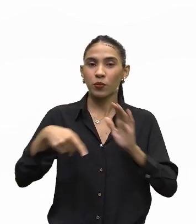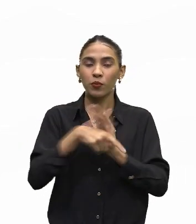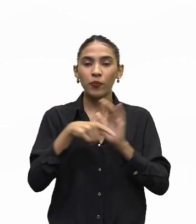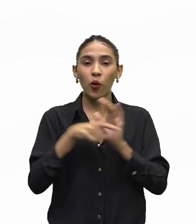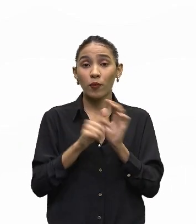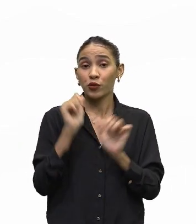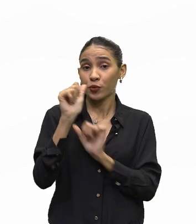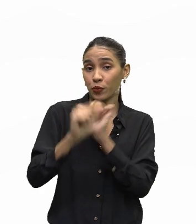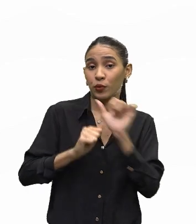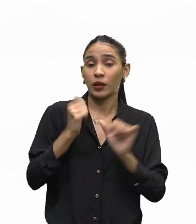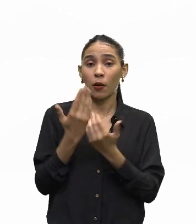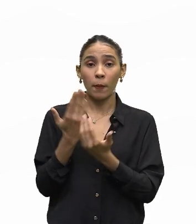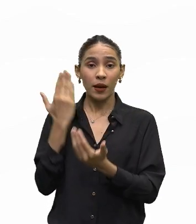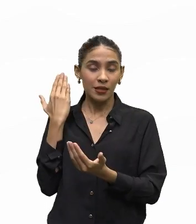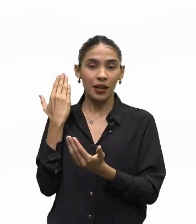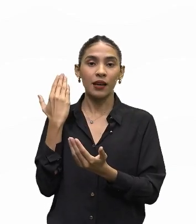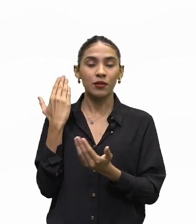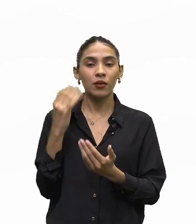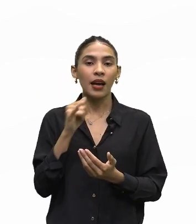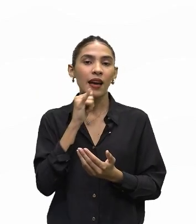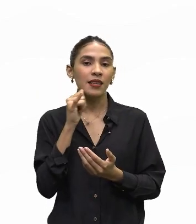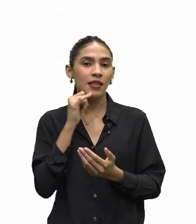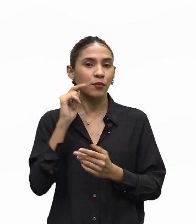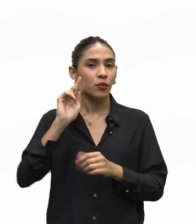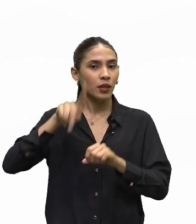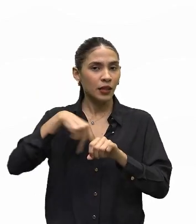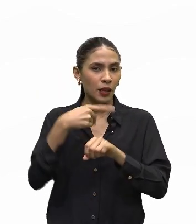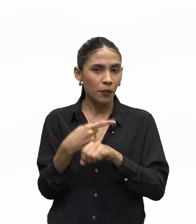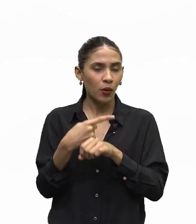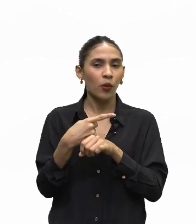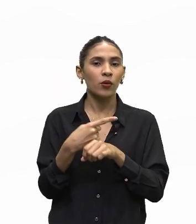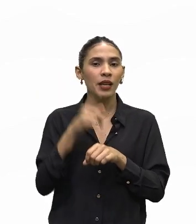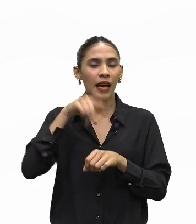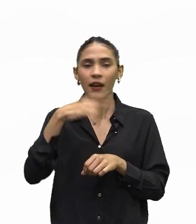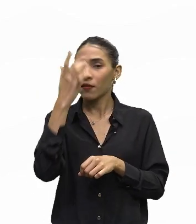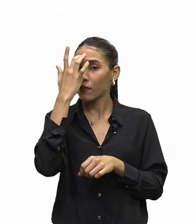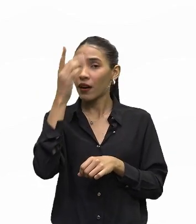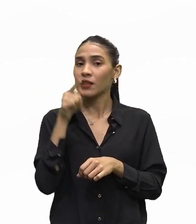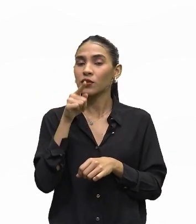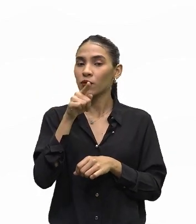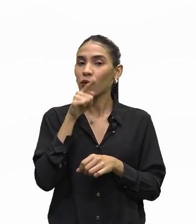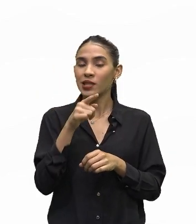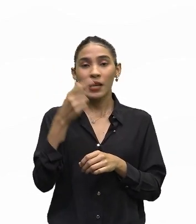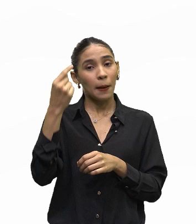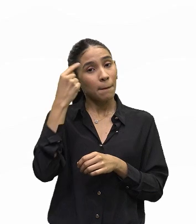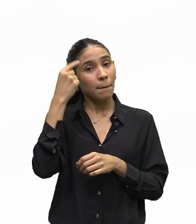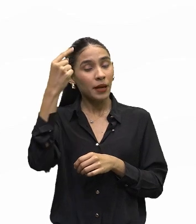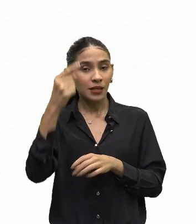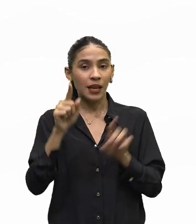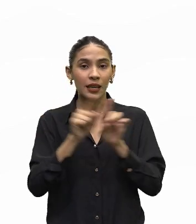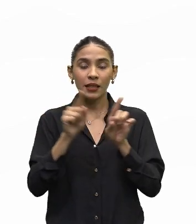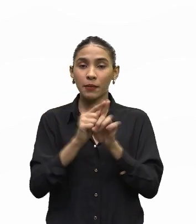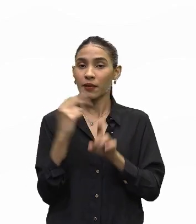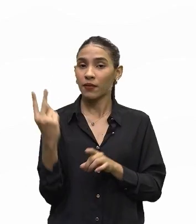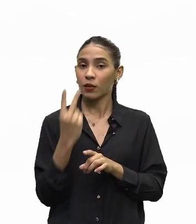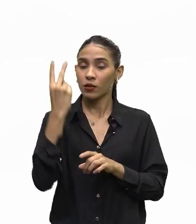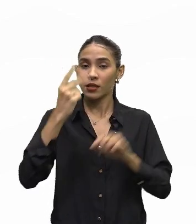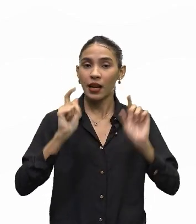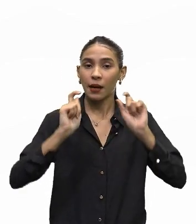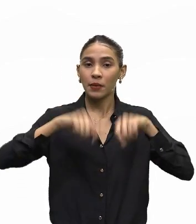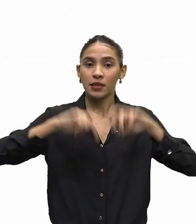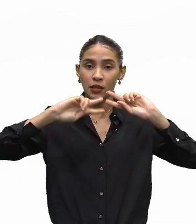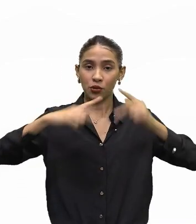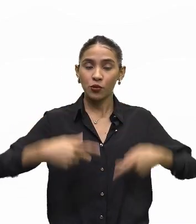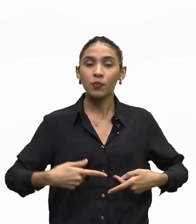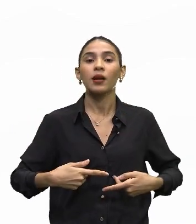maneira, depois que os eventos passarem, é fácil fazer uma nova interpretação e supervalorizar a capacidade humana de